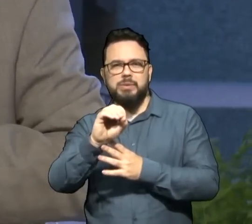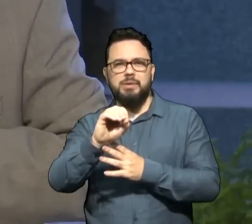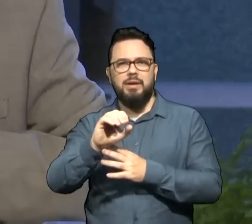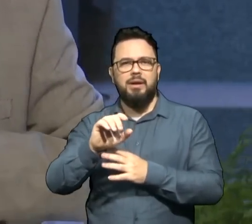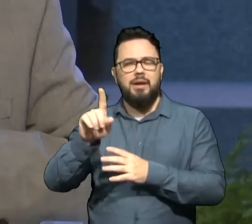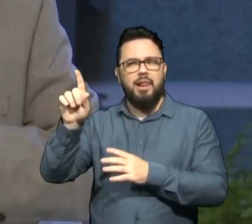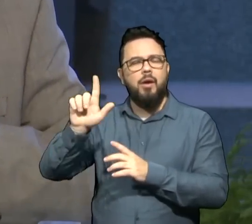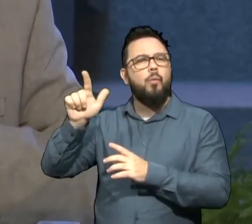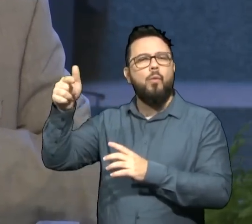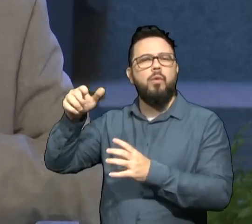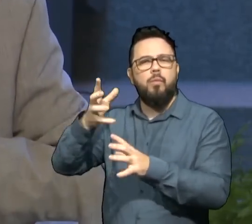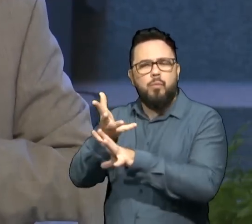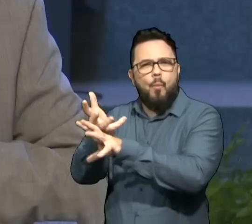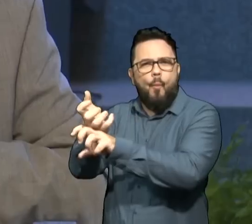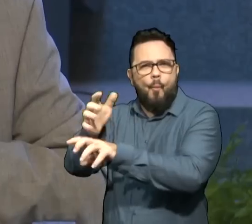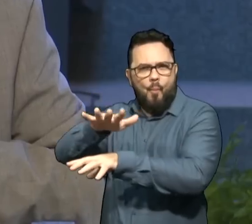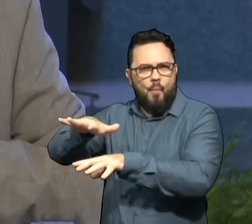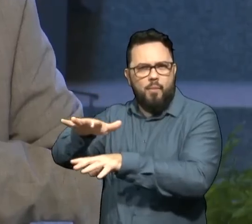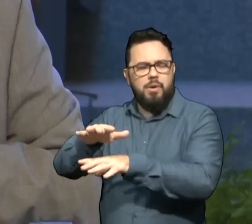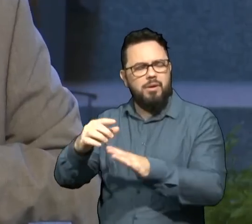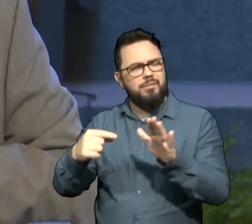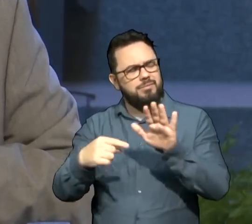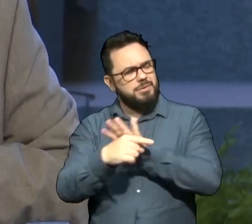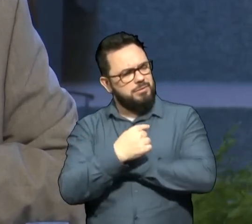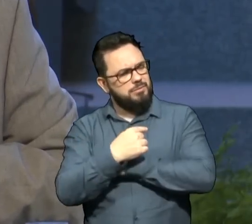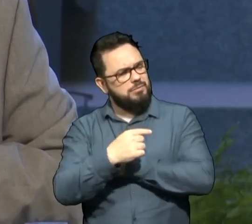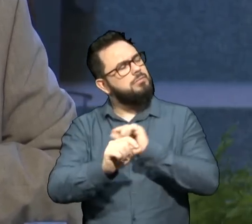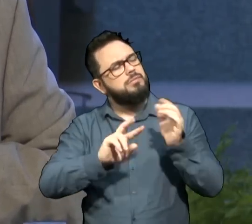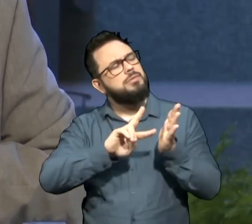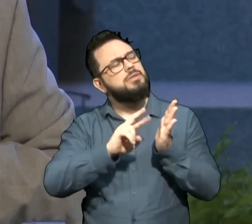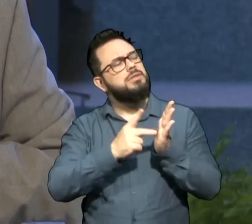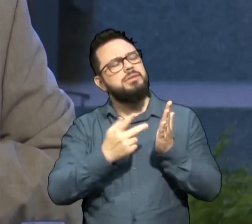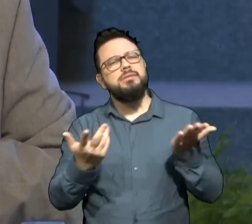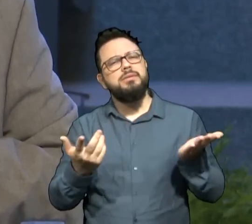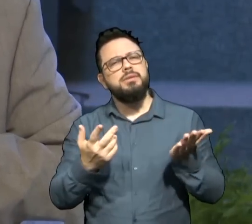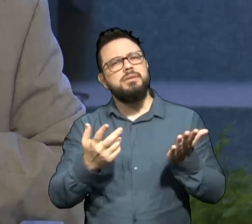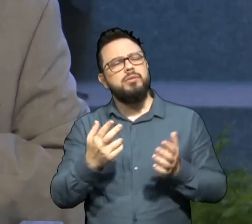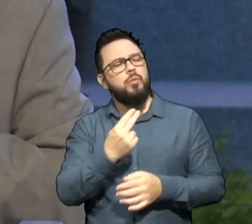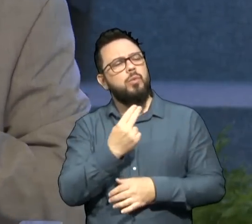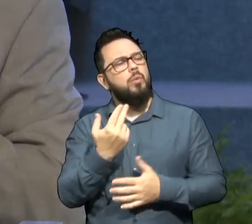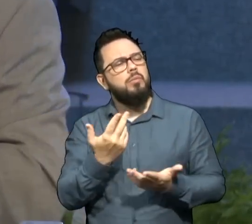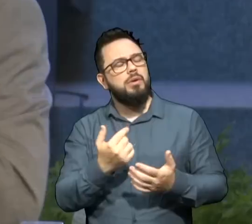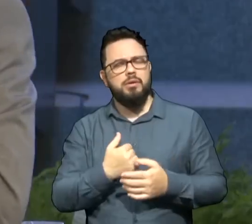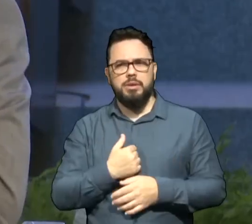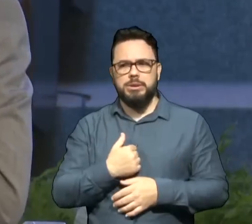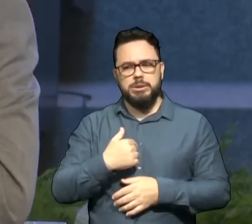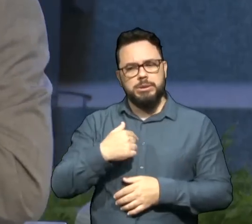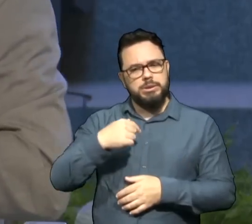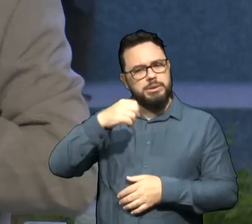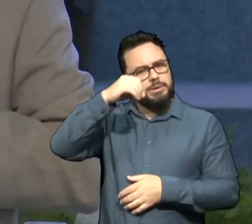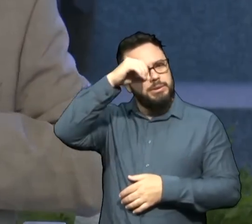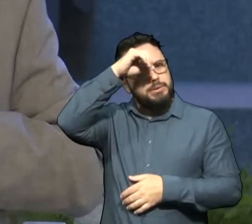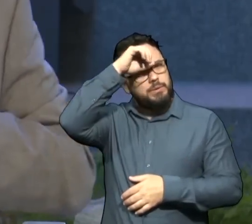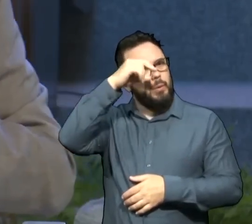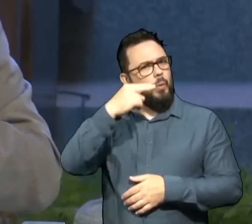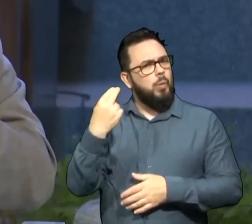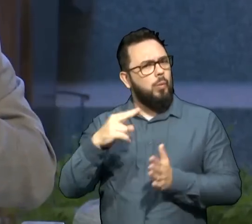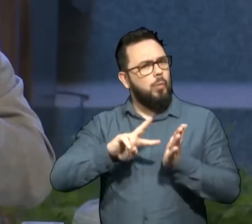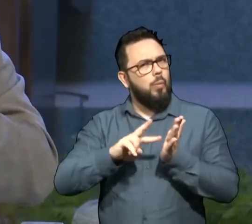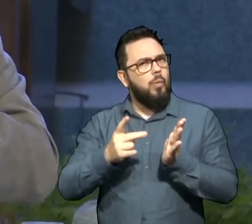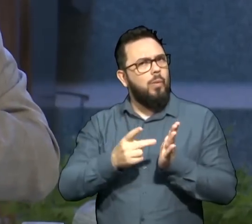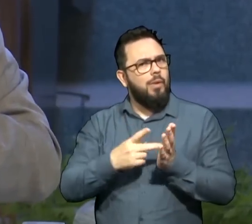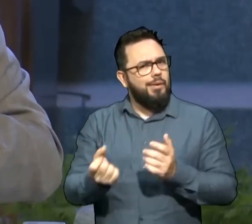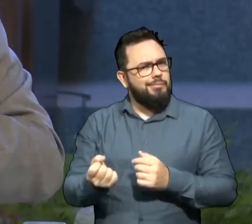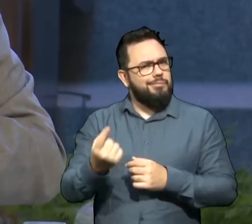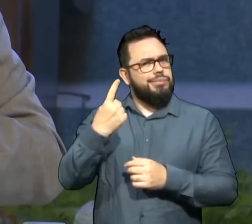árabe eles sempre me perguntam Rodrigo o que significa e não saber o significado do seu nome é tão estranho como não saber o nome